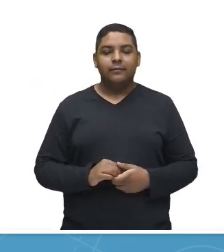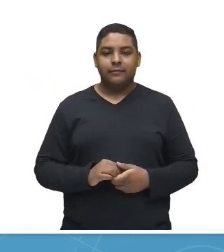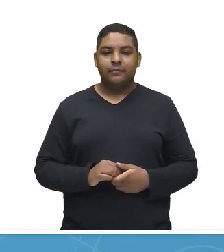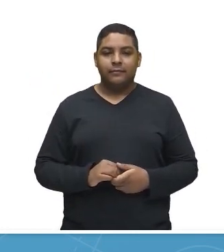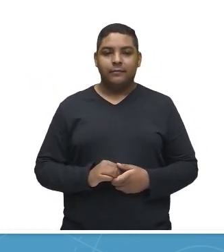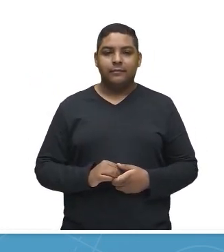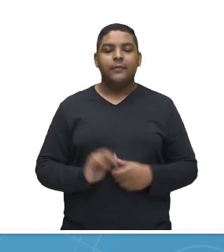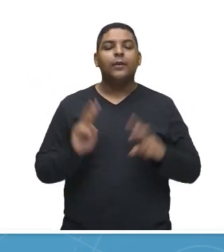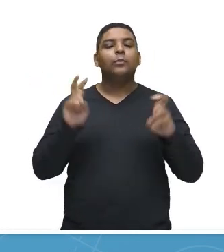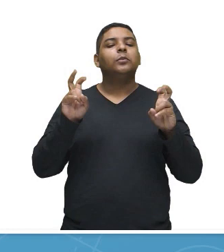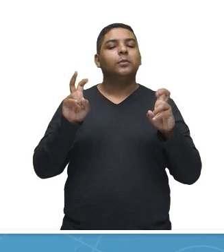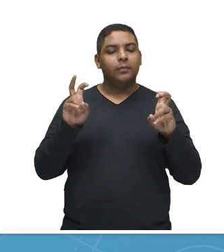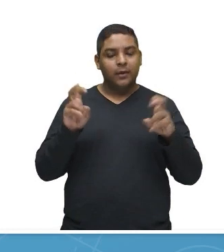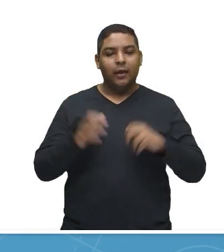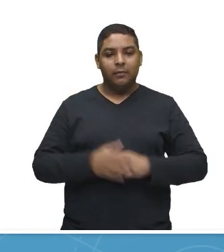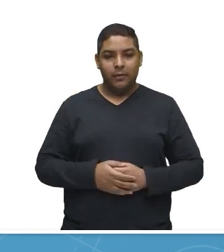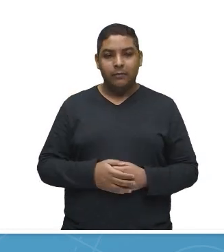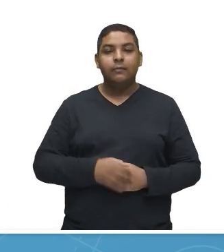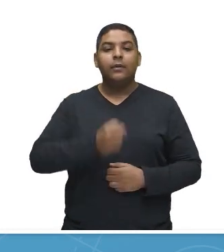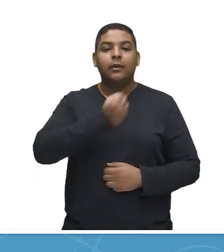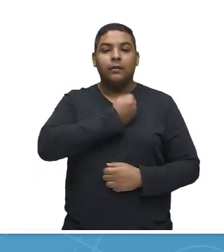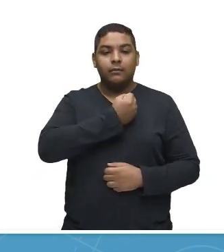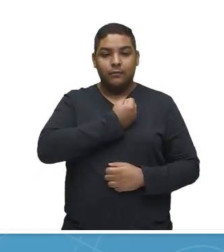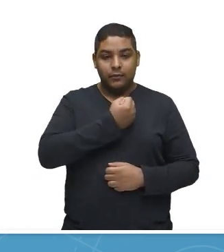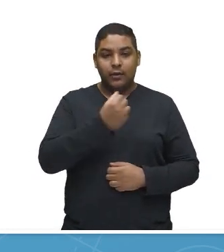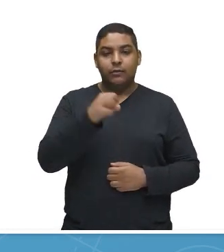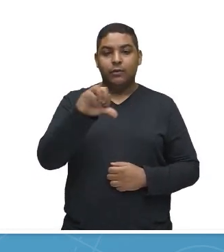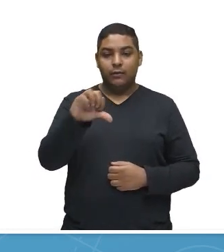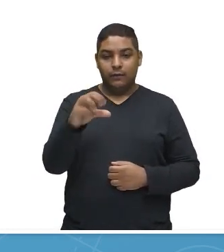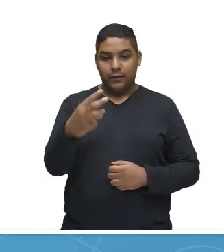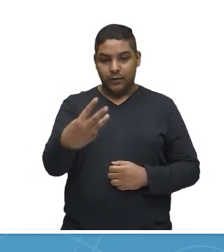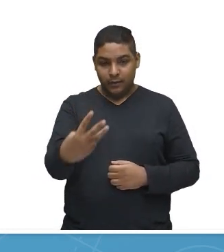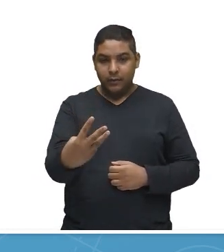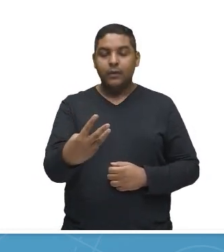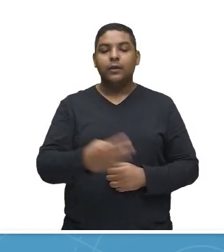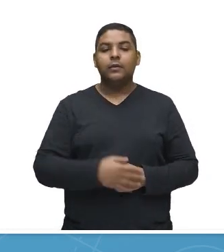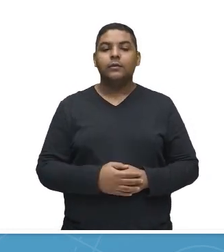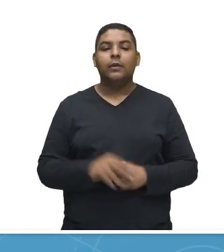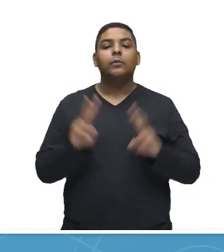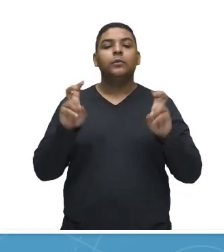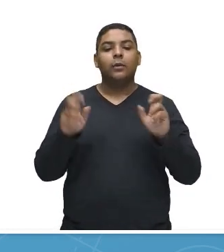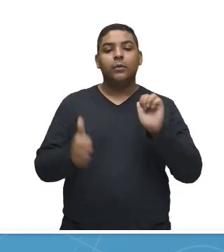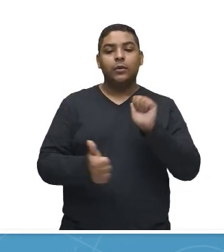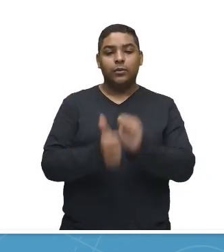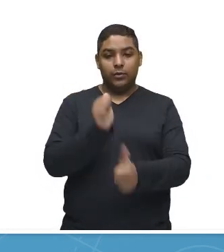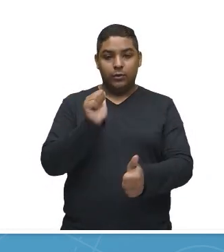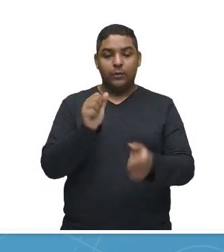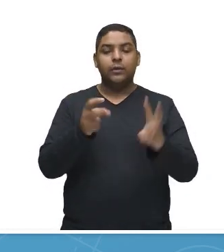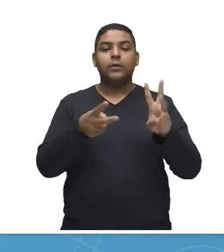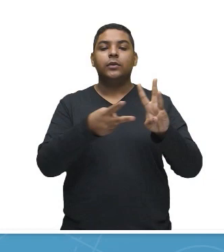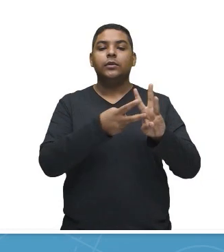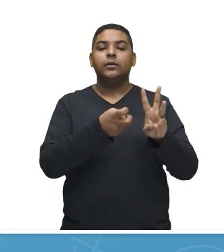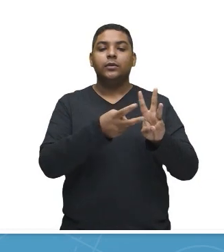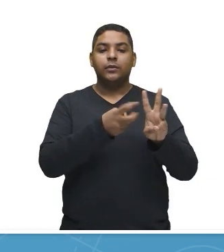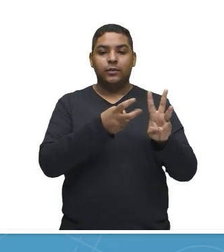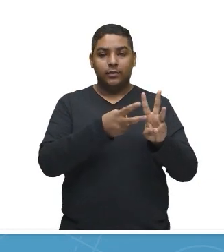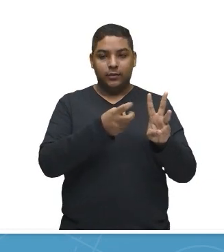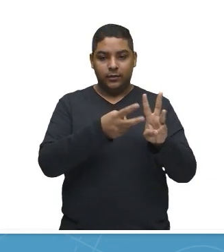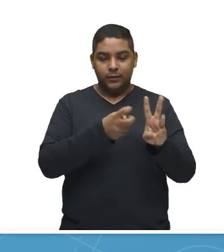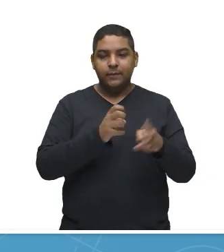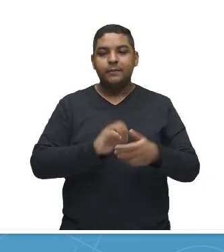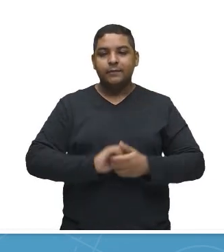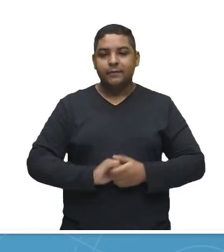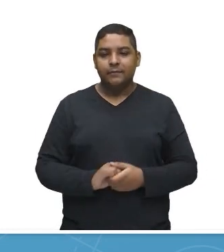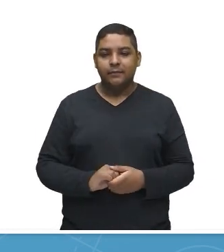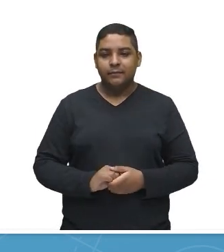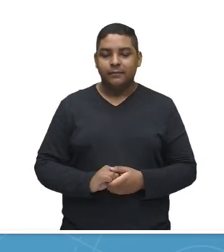olha só, é a nossa aula 93 e o nosso conteúdo é lutas indígenas. E eu já